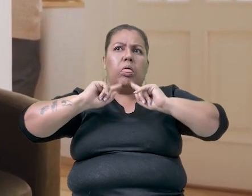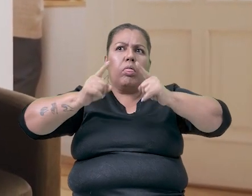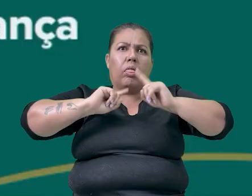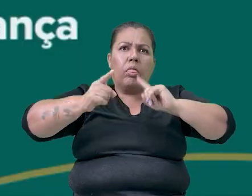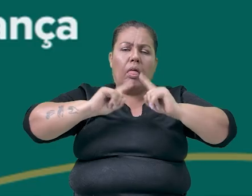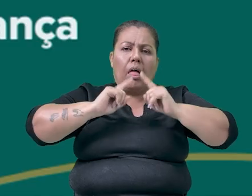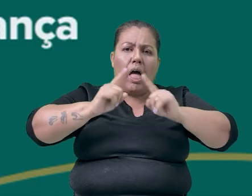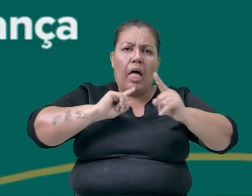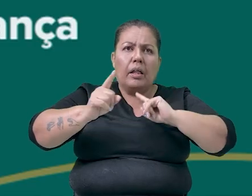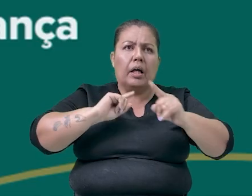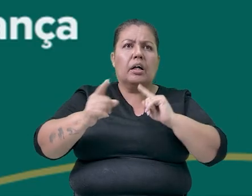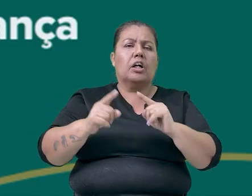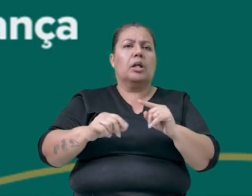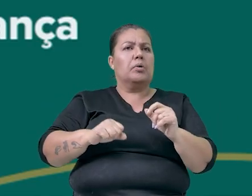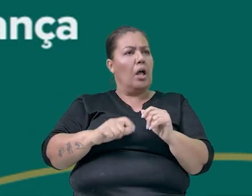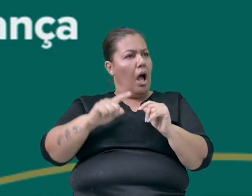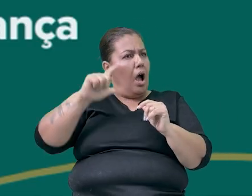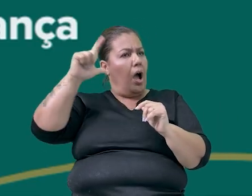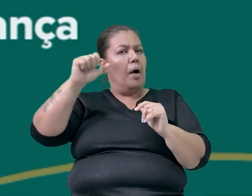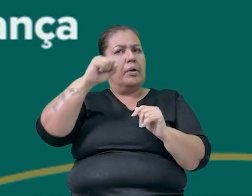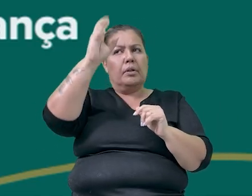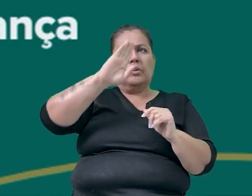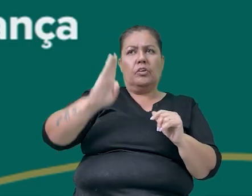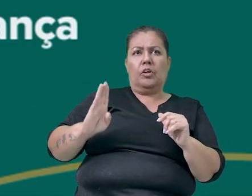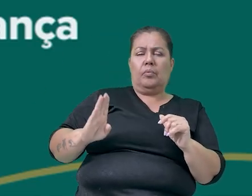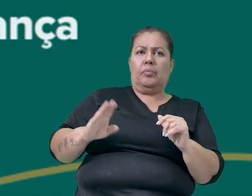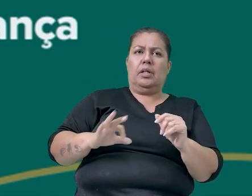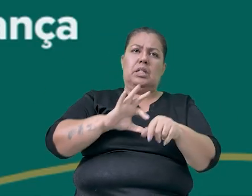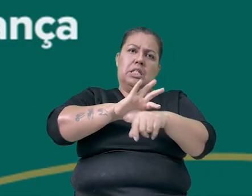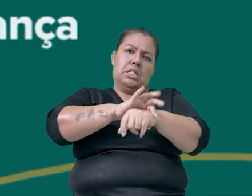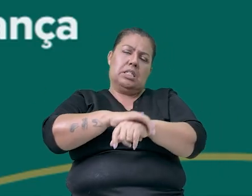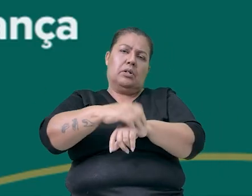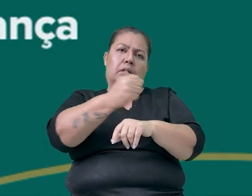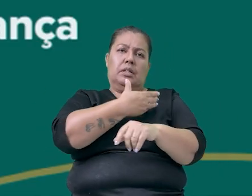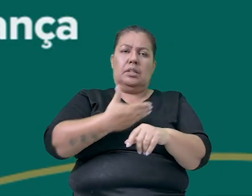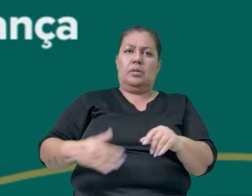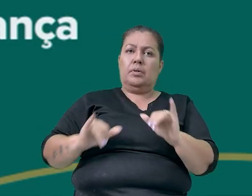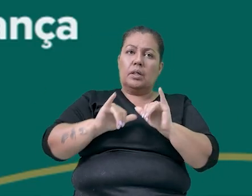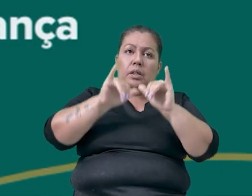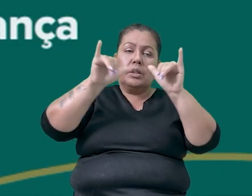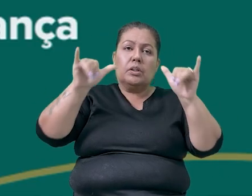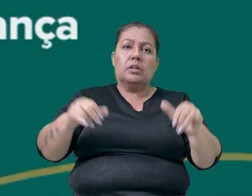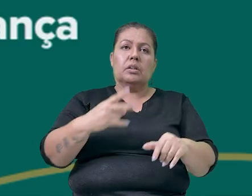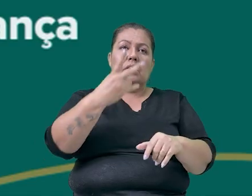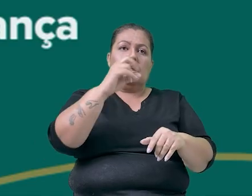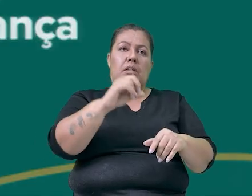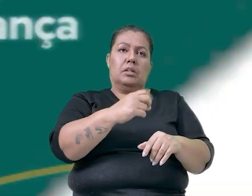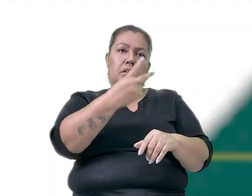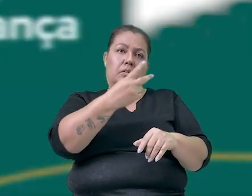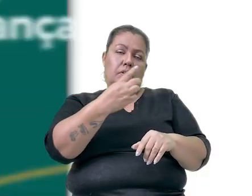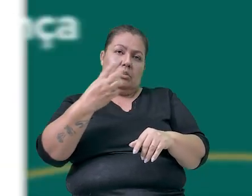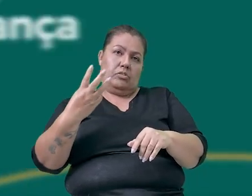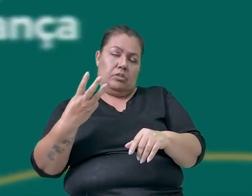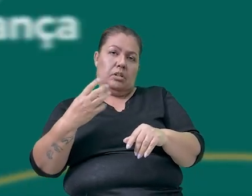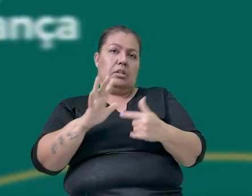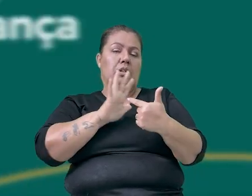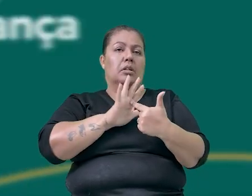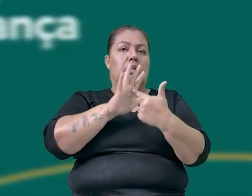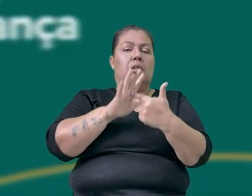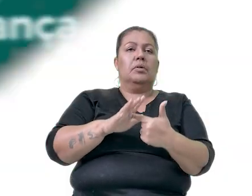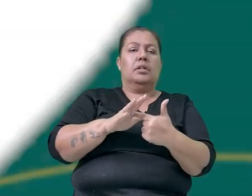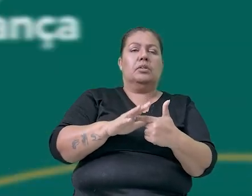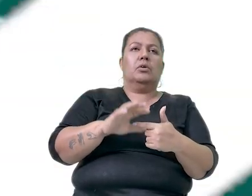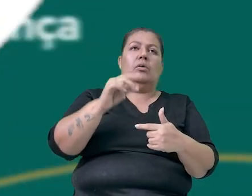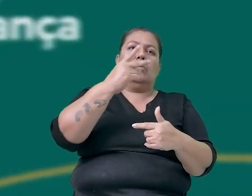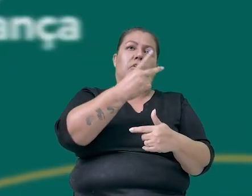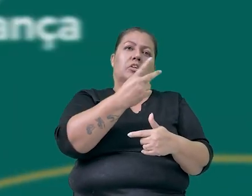mais recente do Anuário Brasileiro de Segurança Pública, divulgado em 2023, mostrou que entre 2021